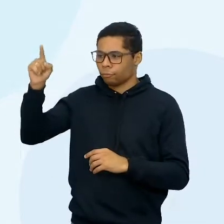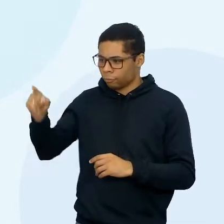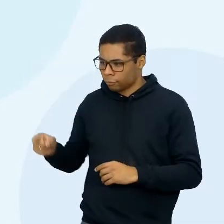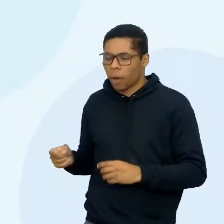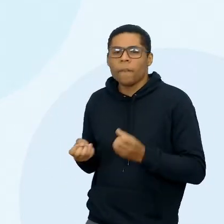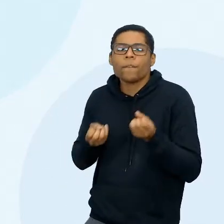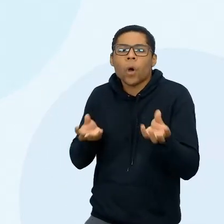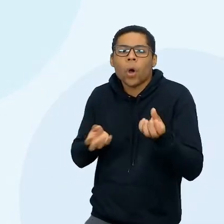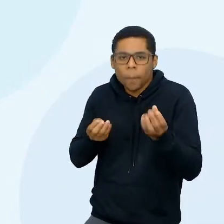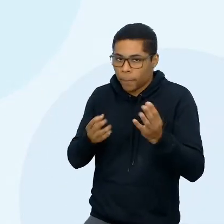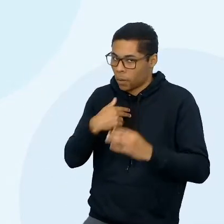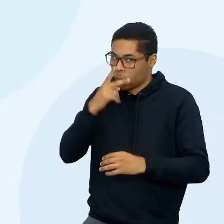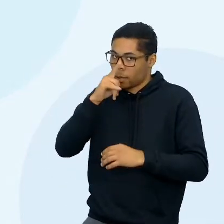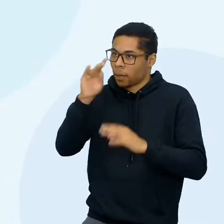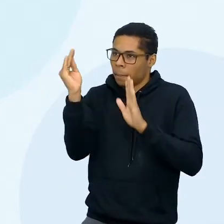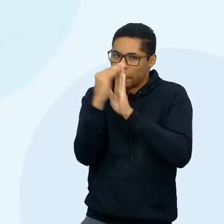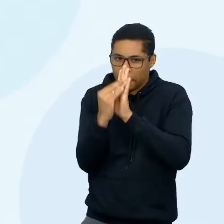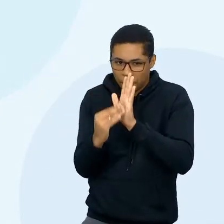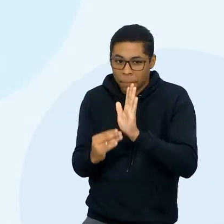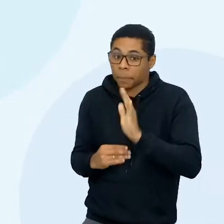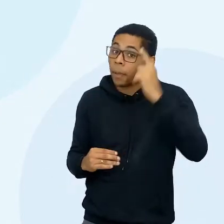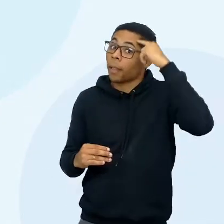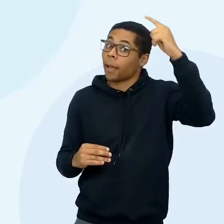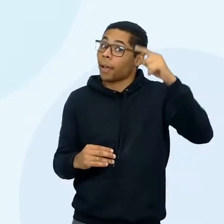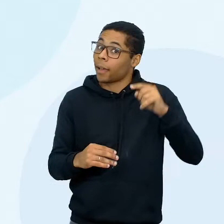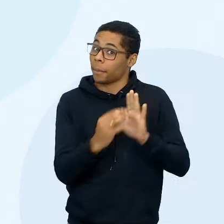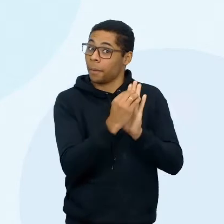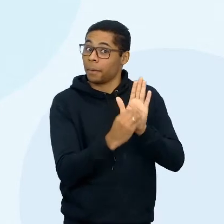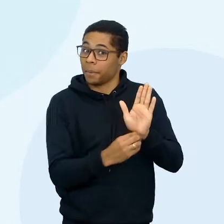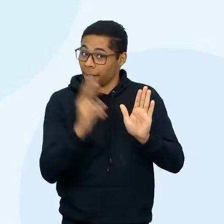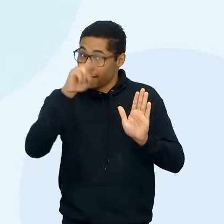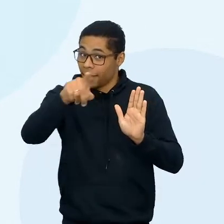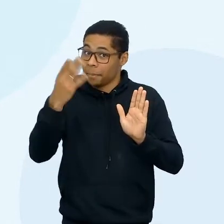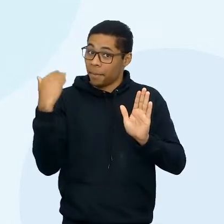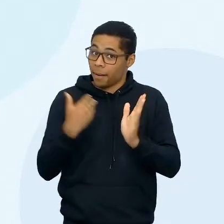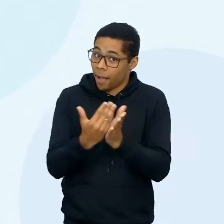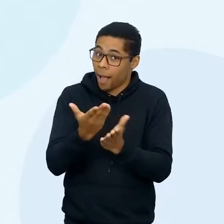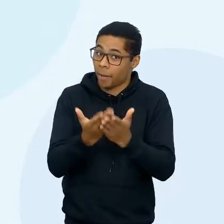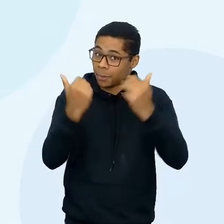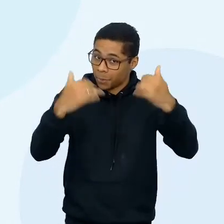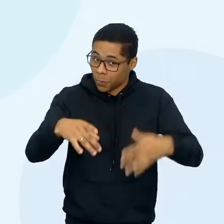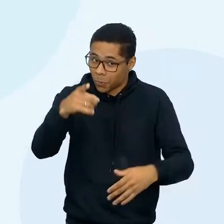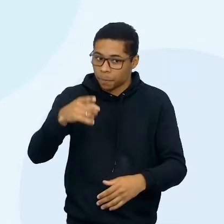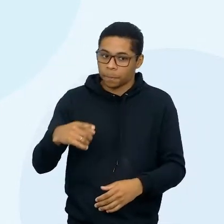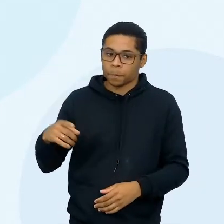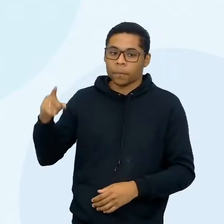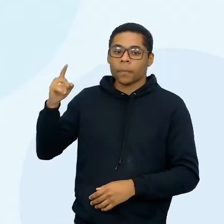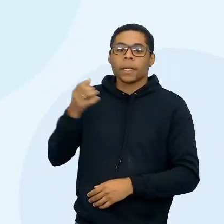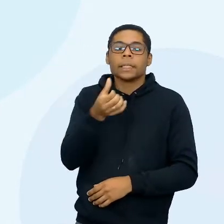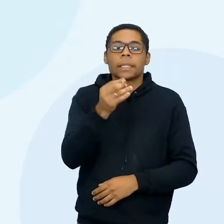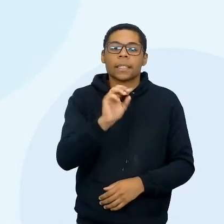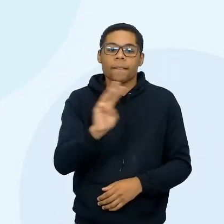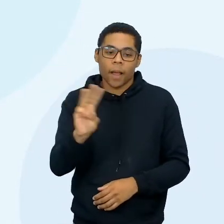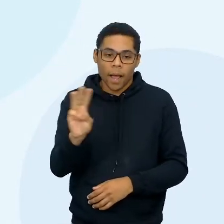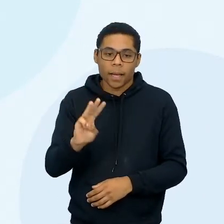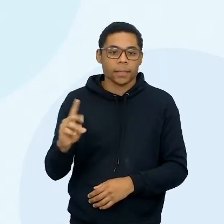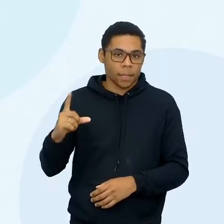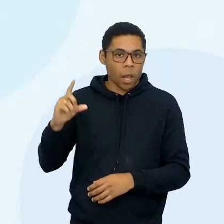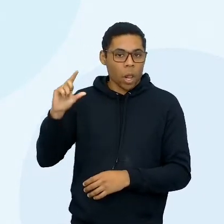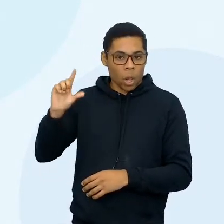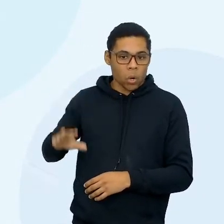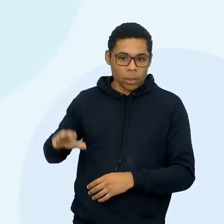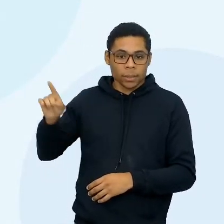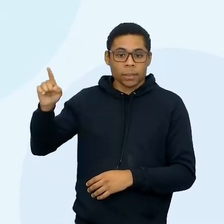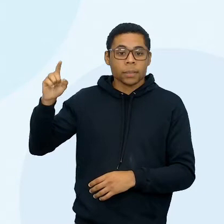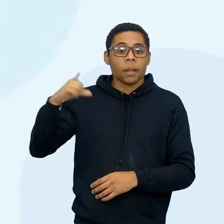já tenha anotado tudo isso. Olha o diário de bordo aí, gente, ó. A lâmpada incandescente de 60 watts tem uma indicação